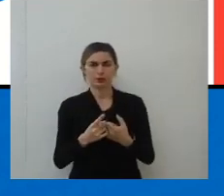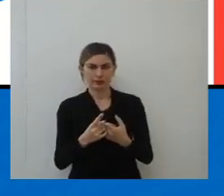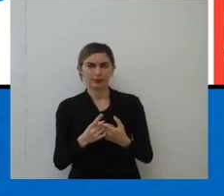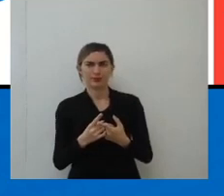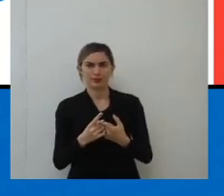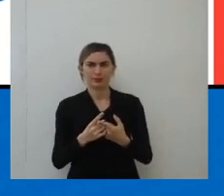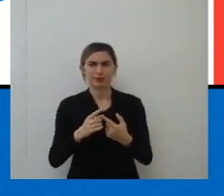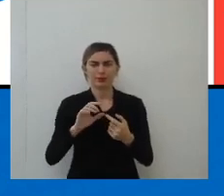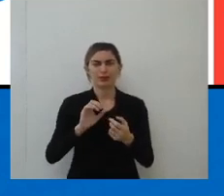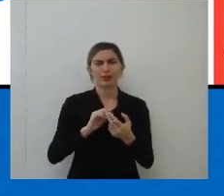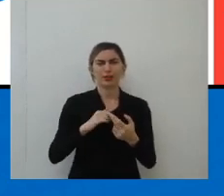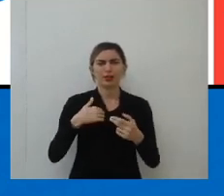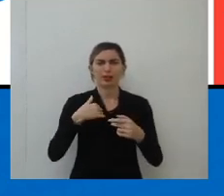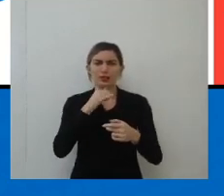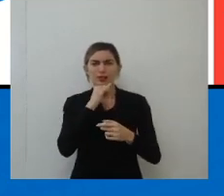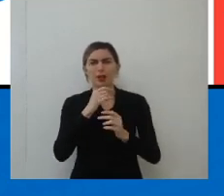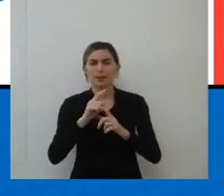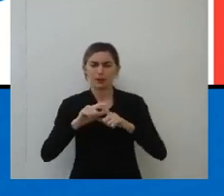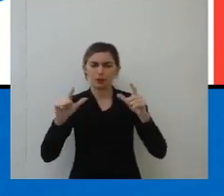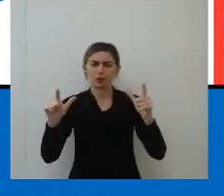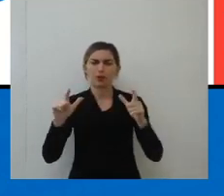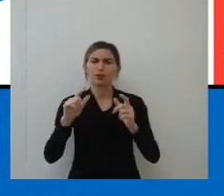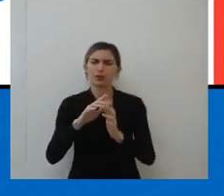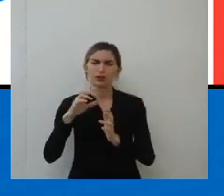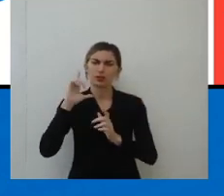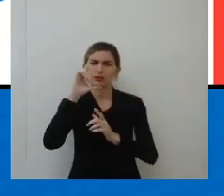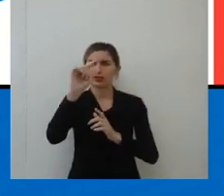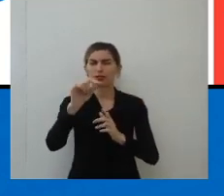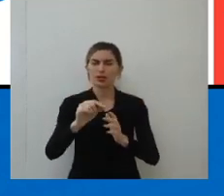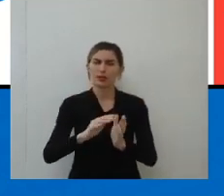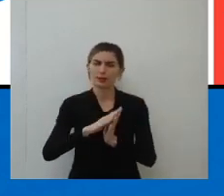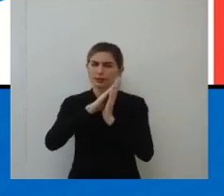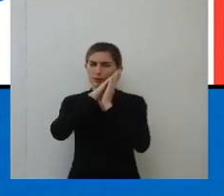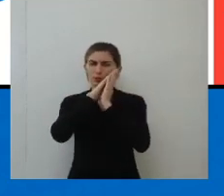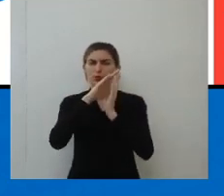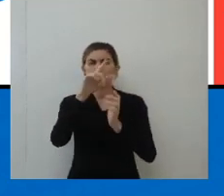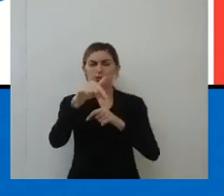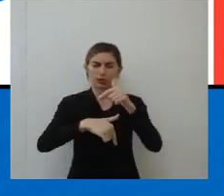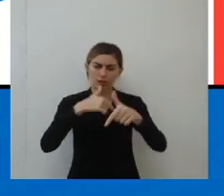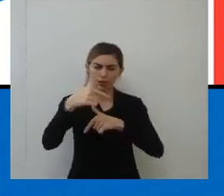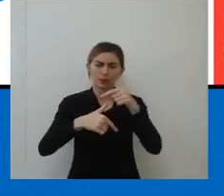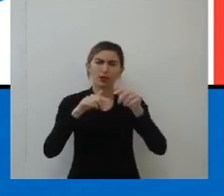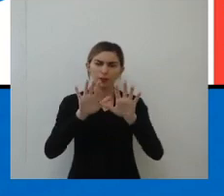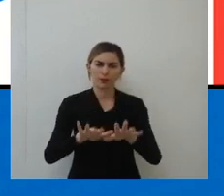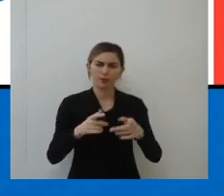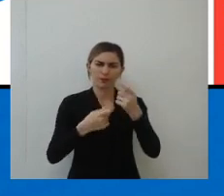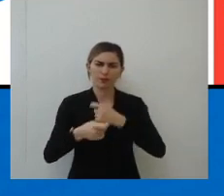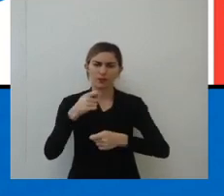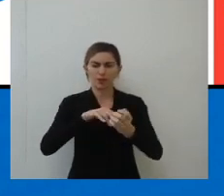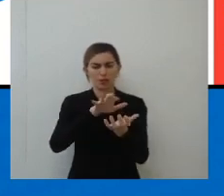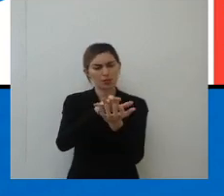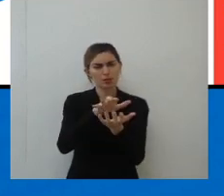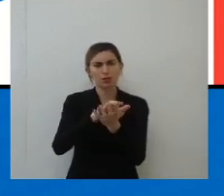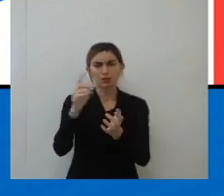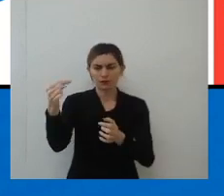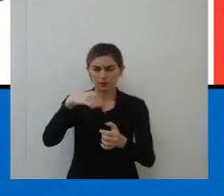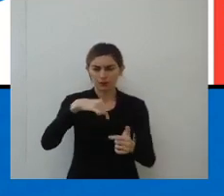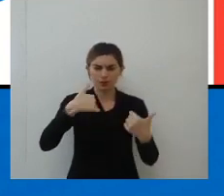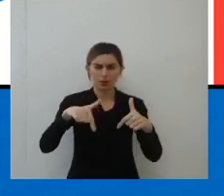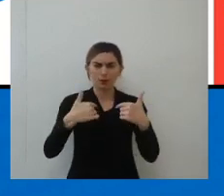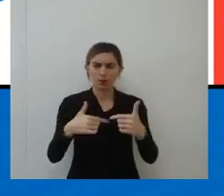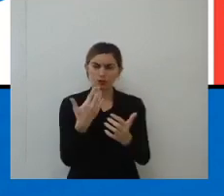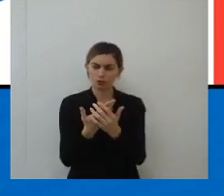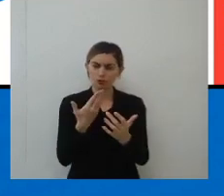cidade dormitório, onde boa parte da sua população sai para exercer atividades econômicas em Recife. Vem trabalhar aqui,